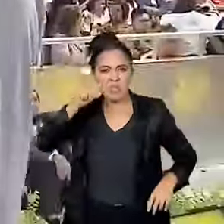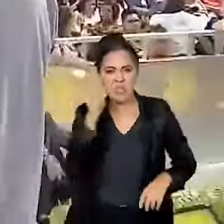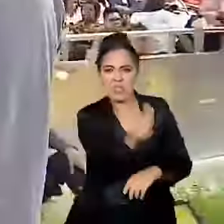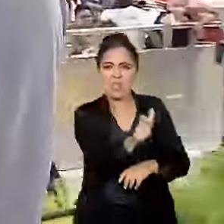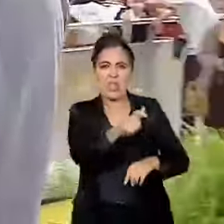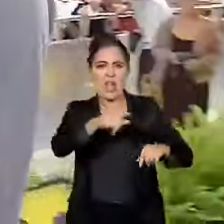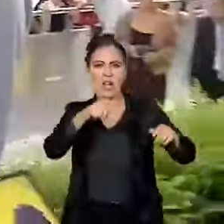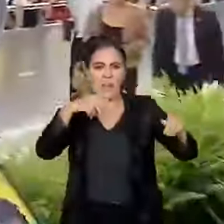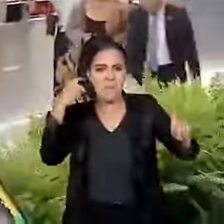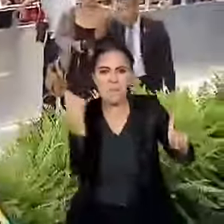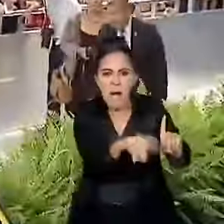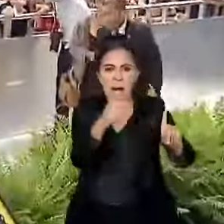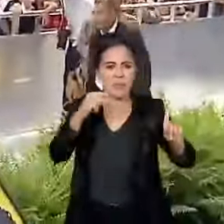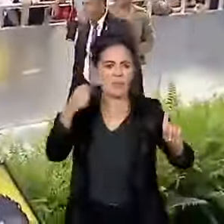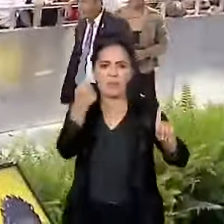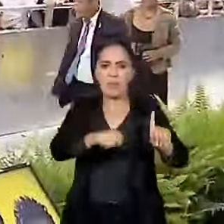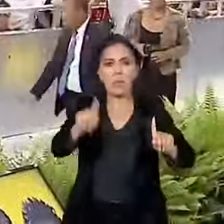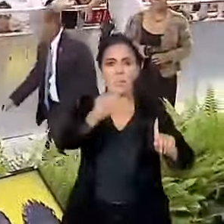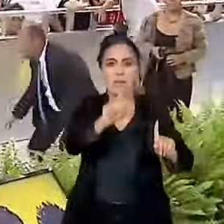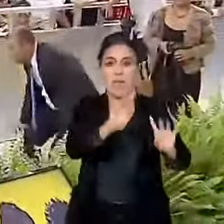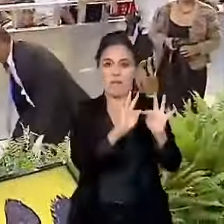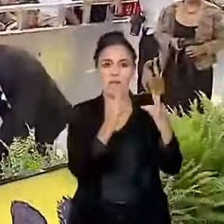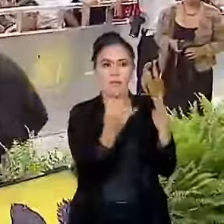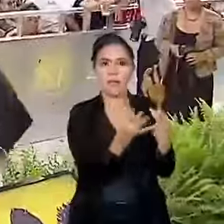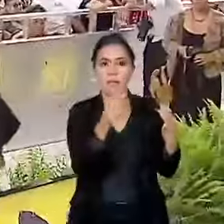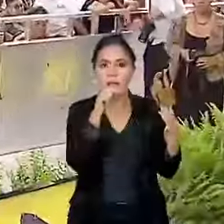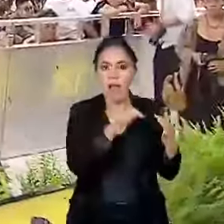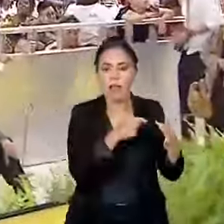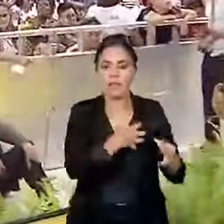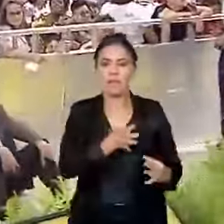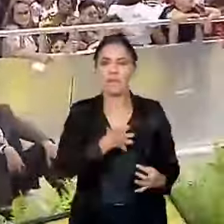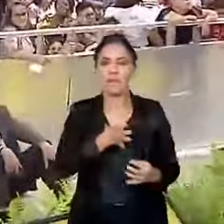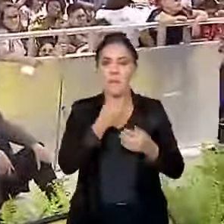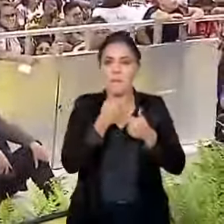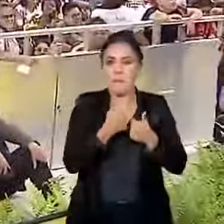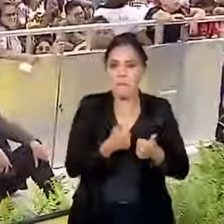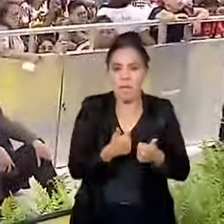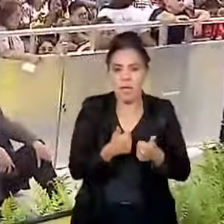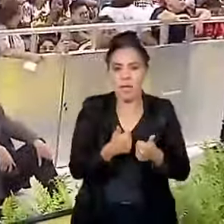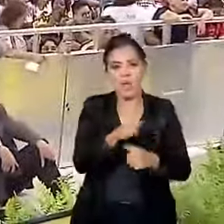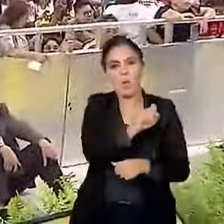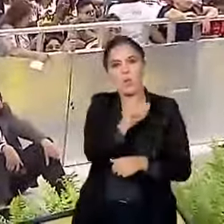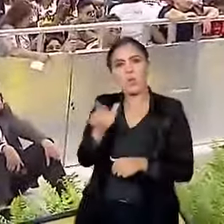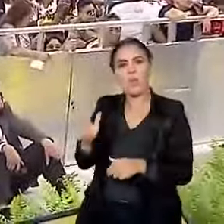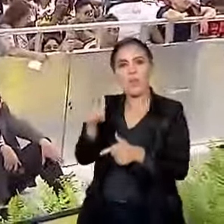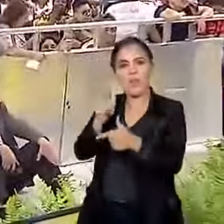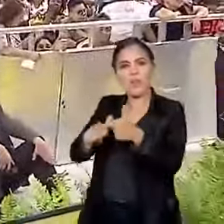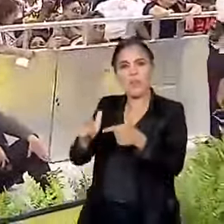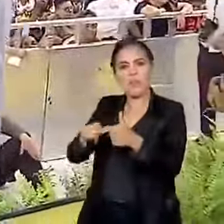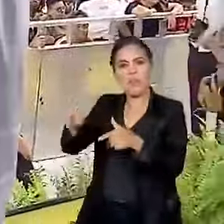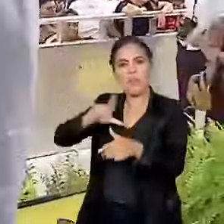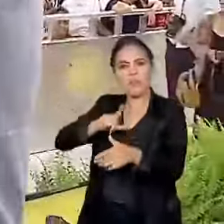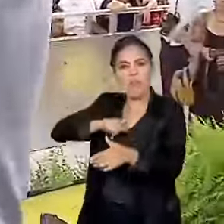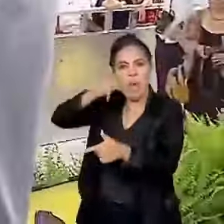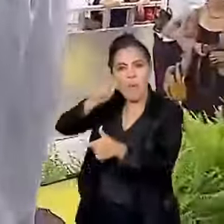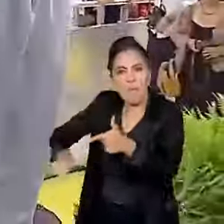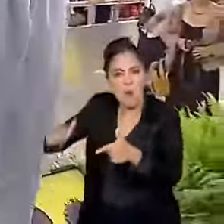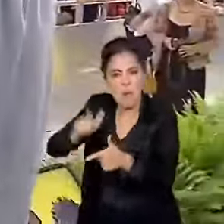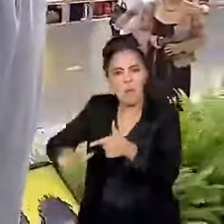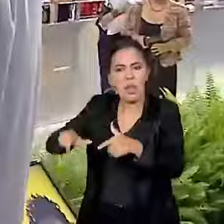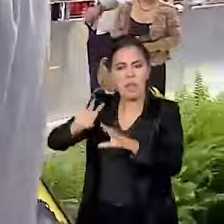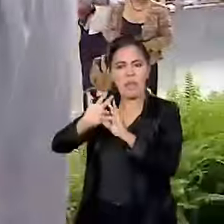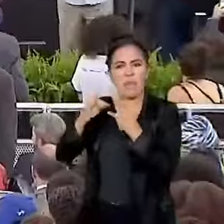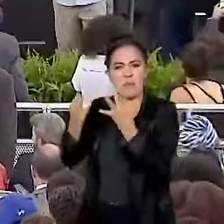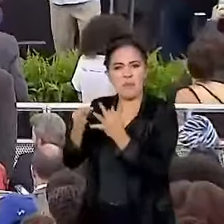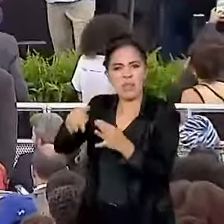sem bater. Esta família vive melhor do que numa família e que tem problema dentro de casa, por qualquer